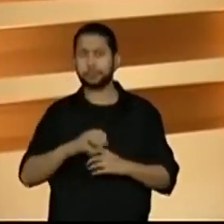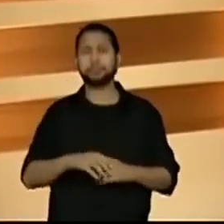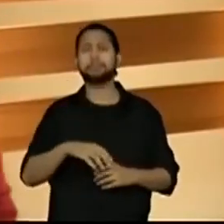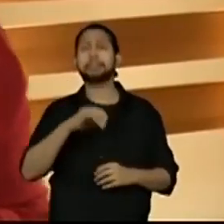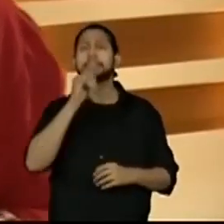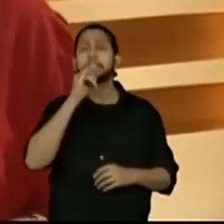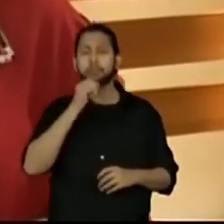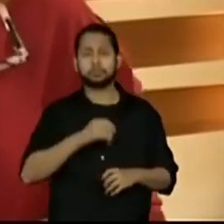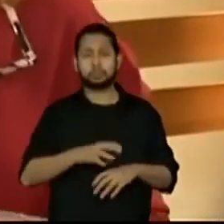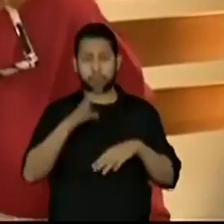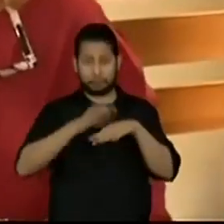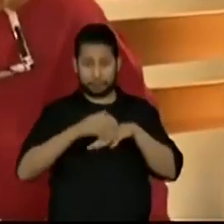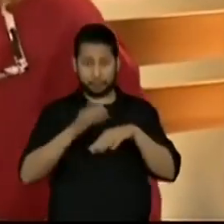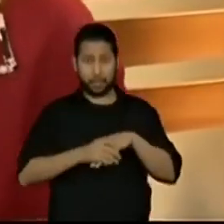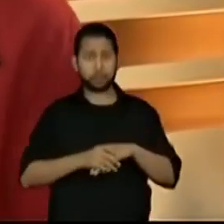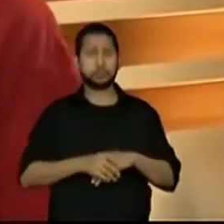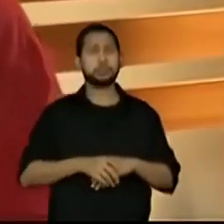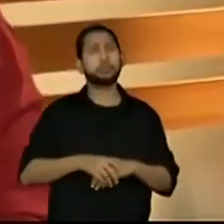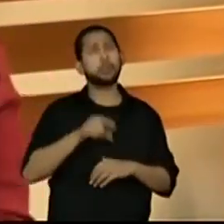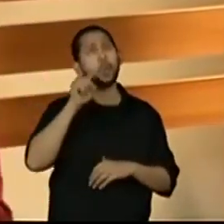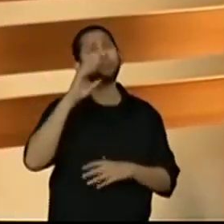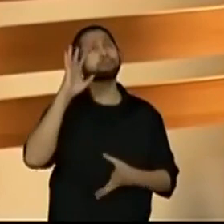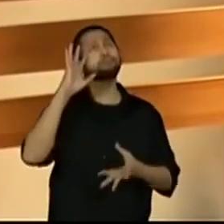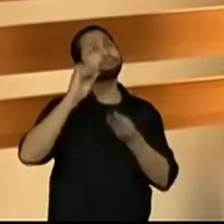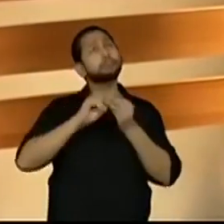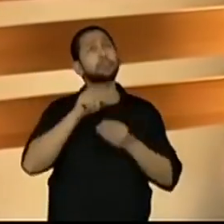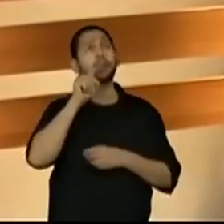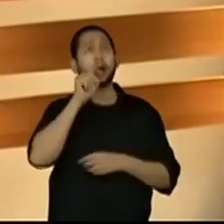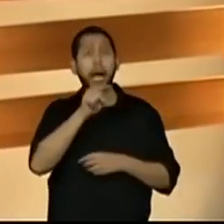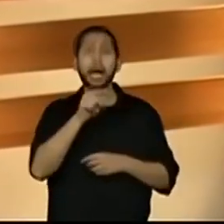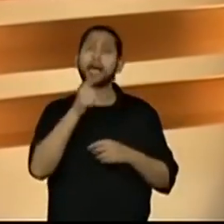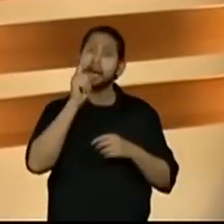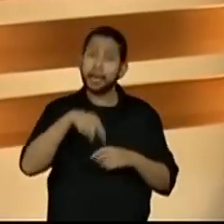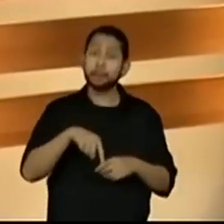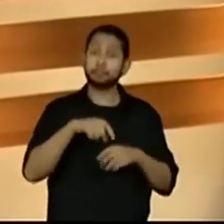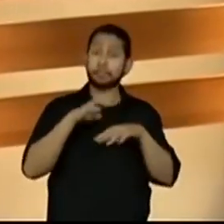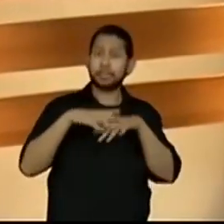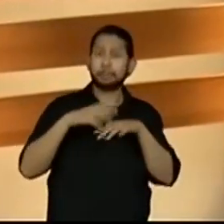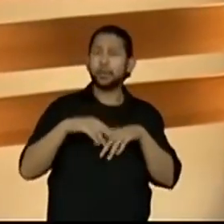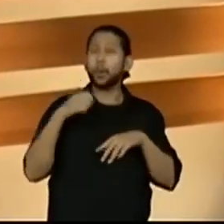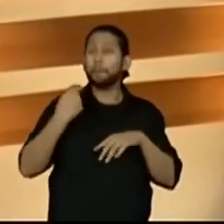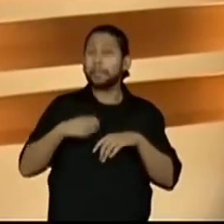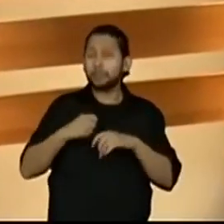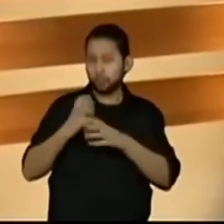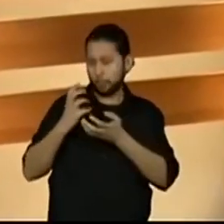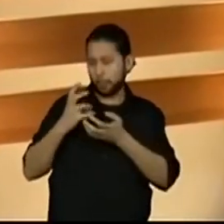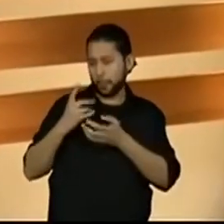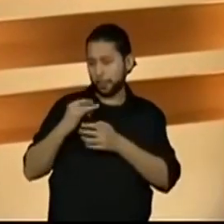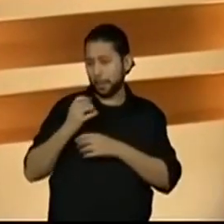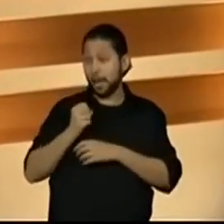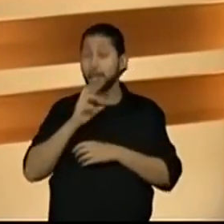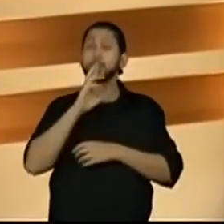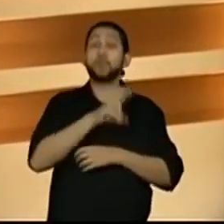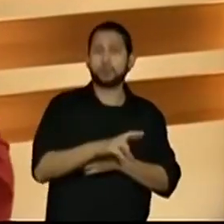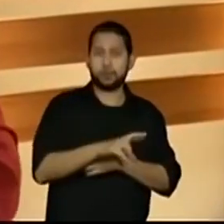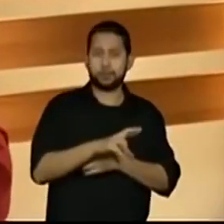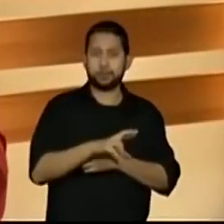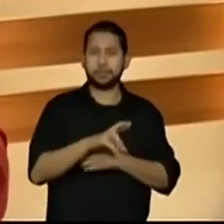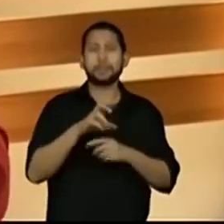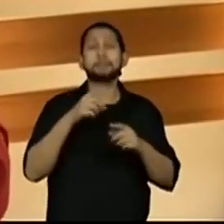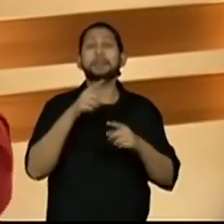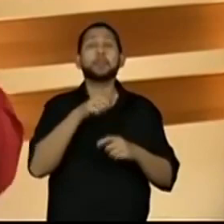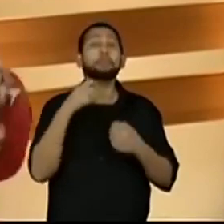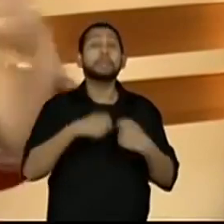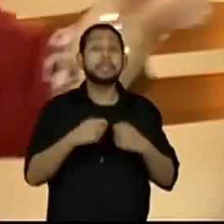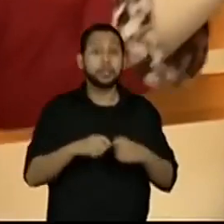enunciado matemático. Eu sei que um problema é um problema, está ali especificado, eu preciso resolvê-lo. Mas eu